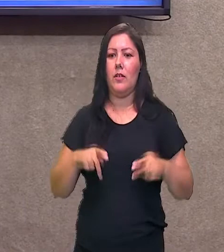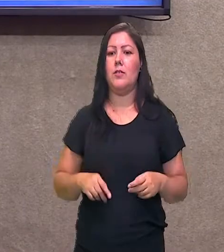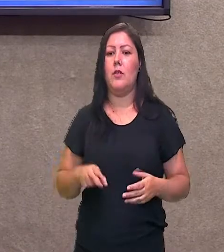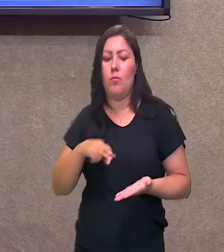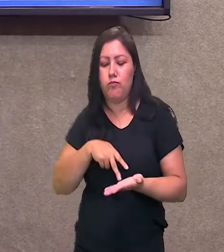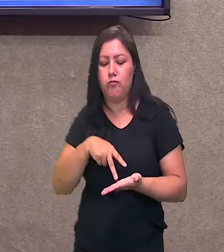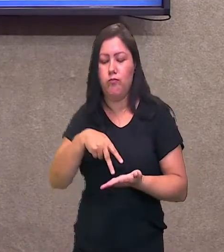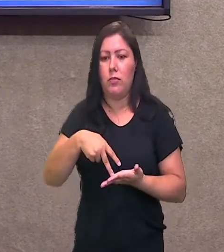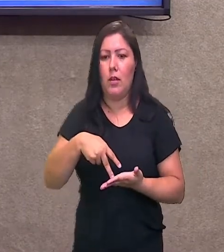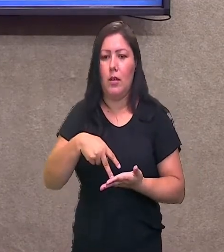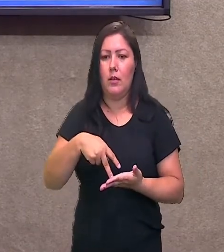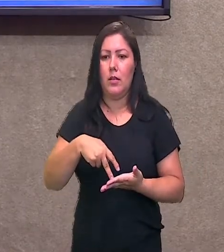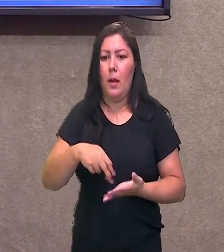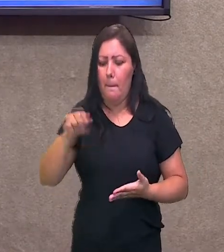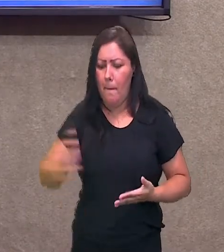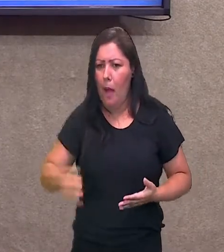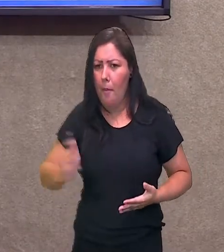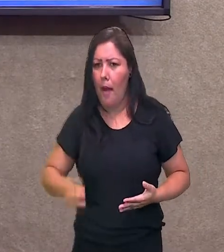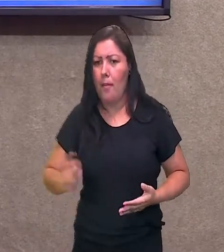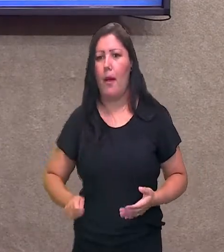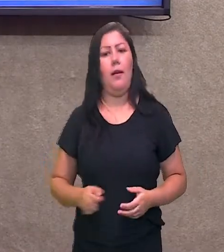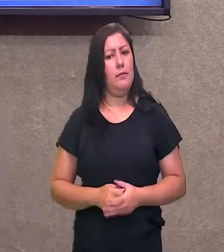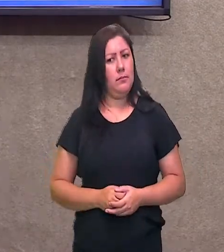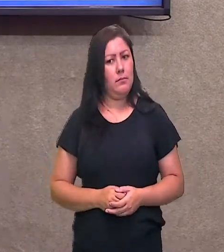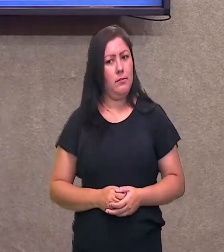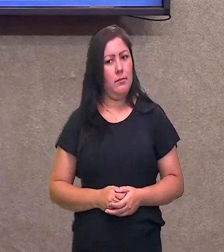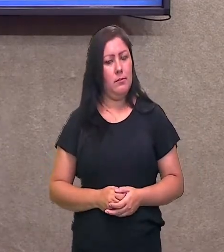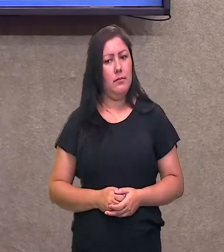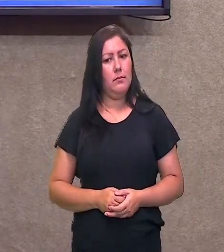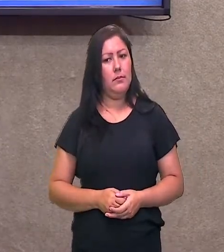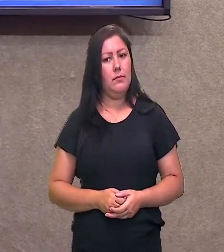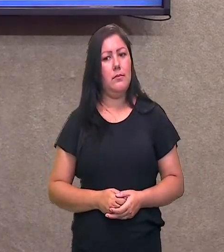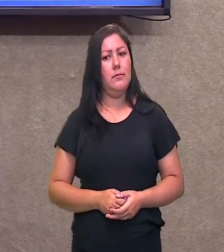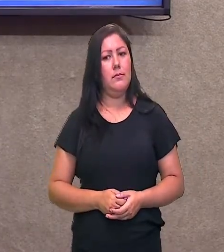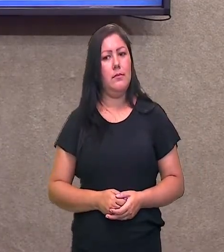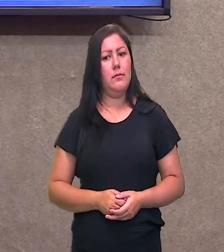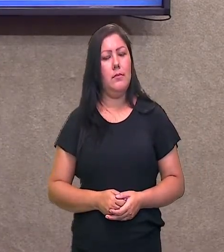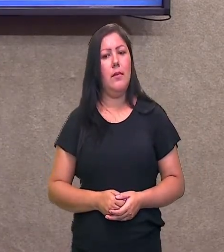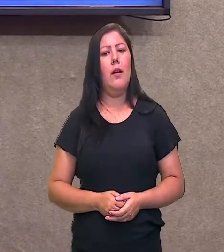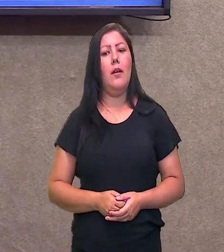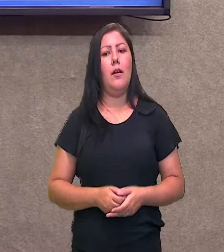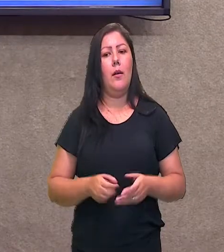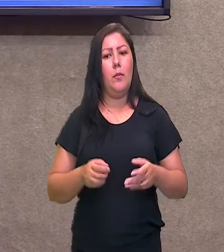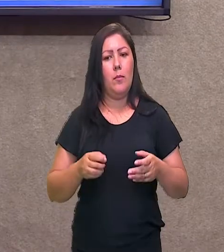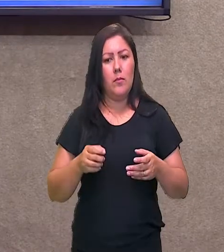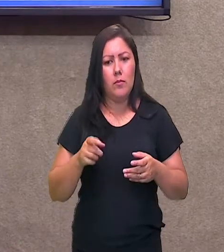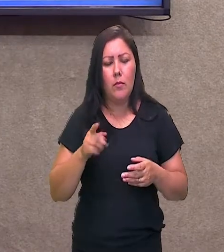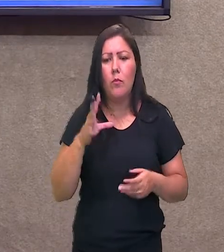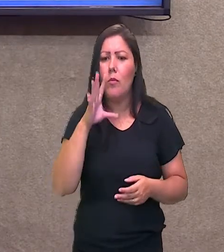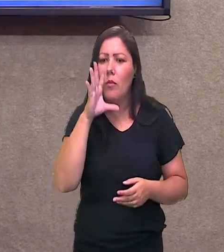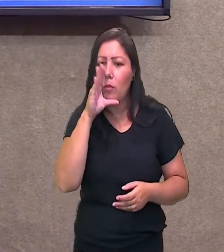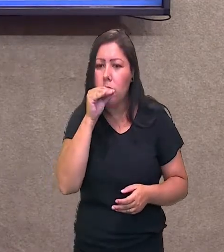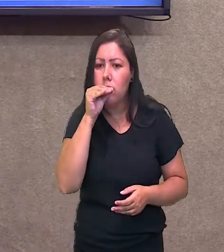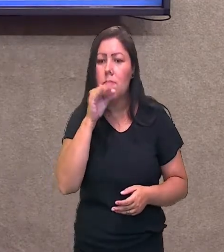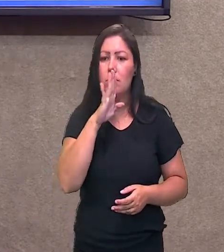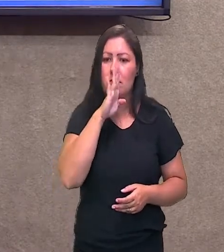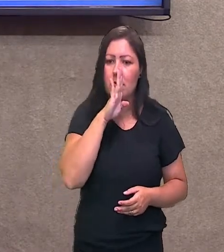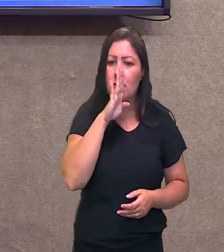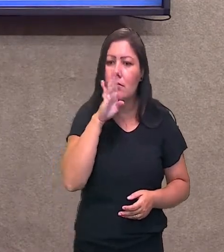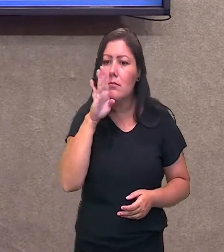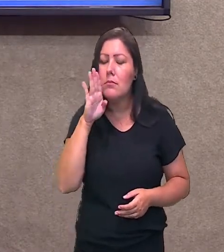Então foi necessário criar organizações para manter essa ordem mundial.